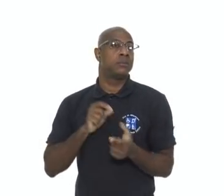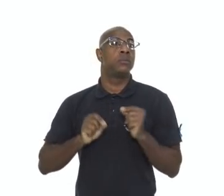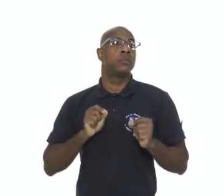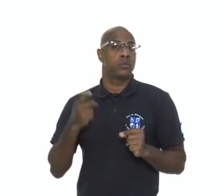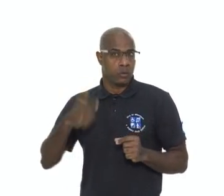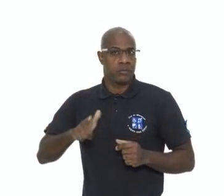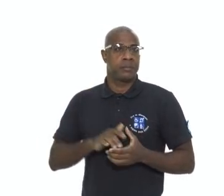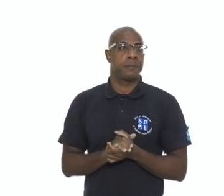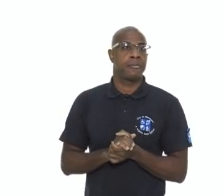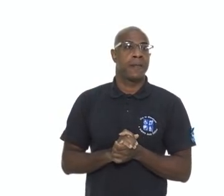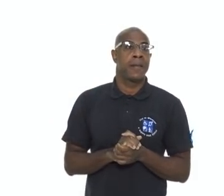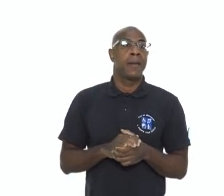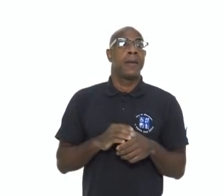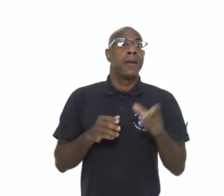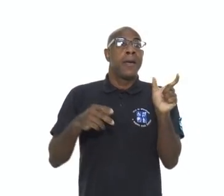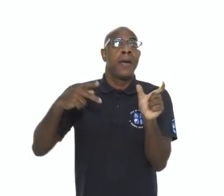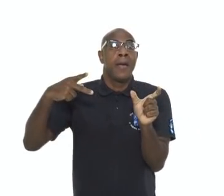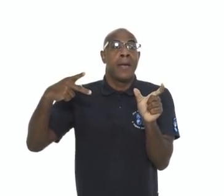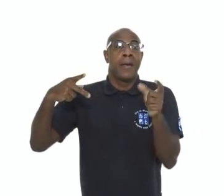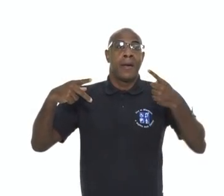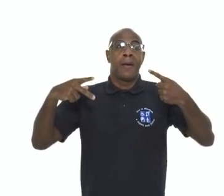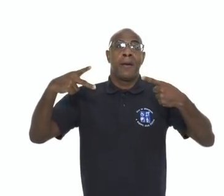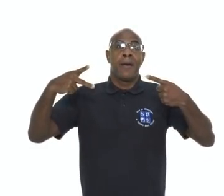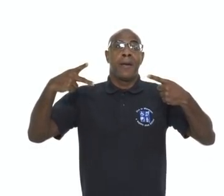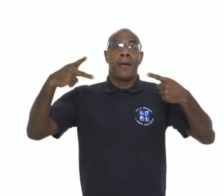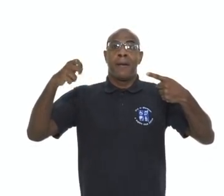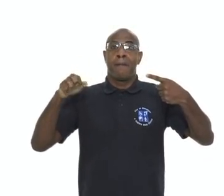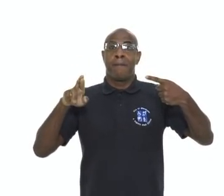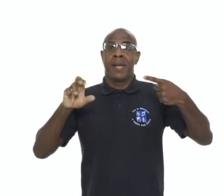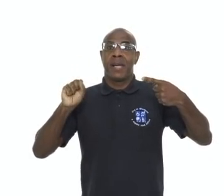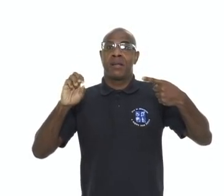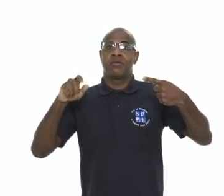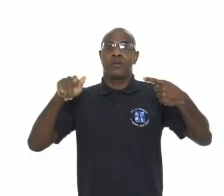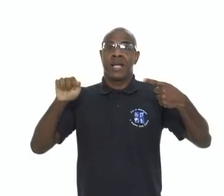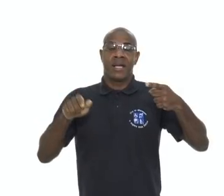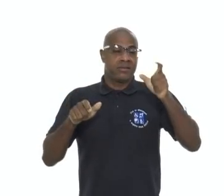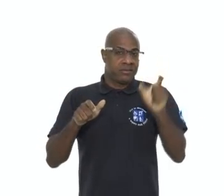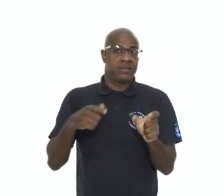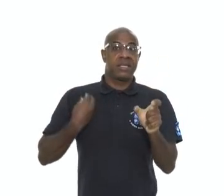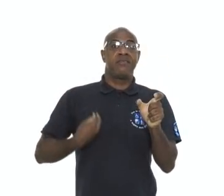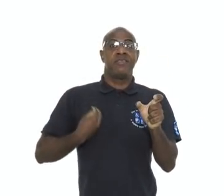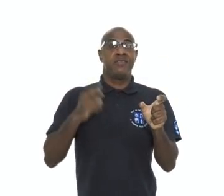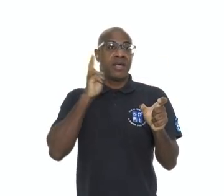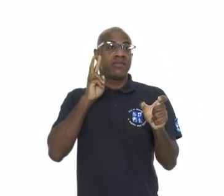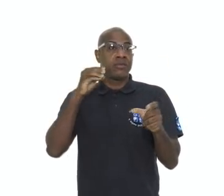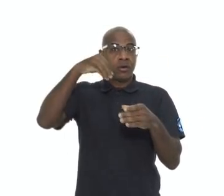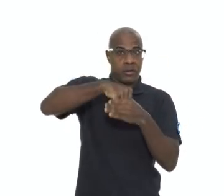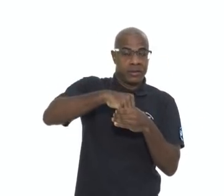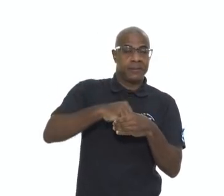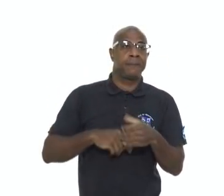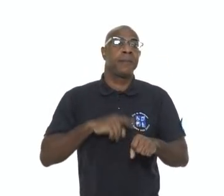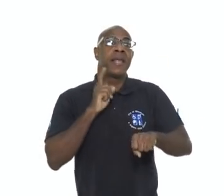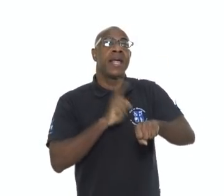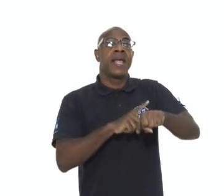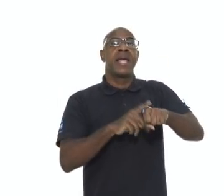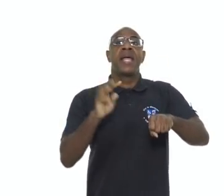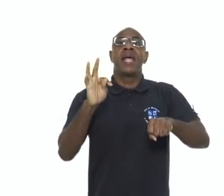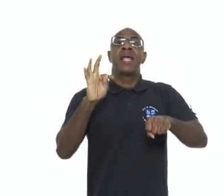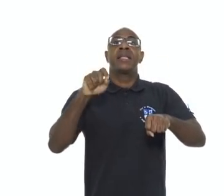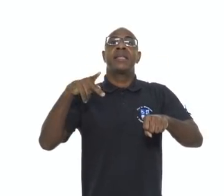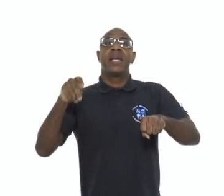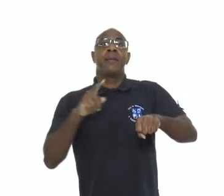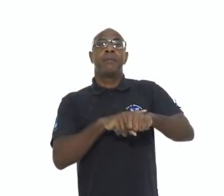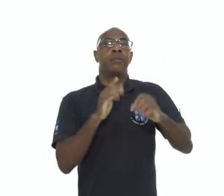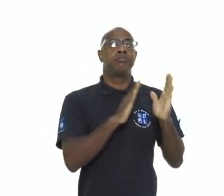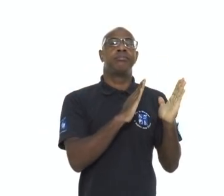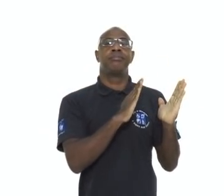novamente. Personagens, quem vive a história. Tempo, quando ou quanto tempo dura a